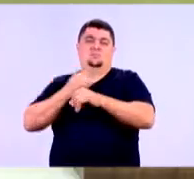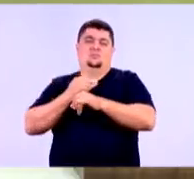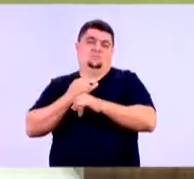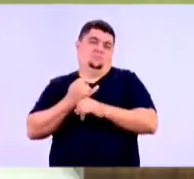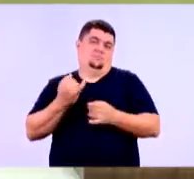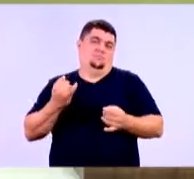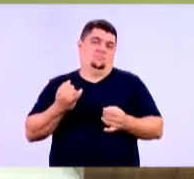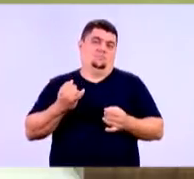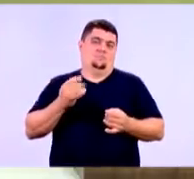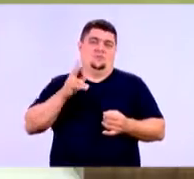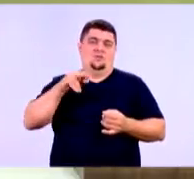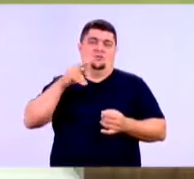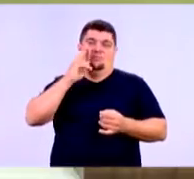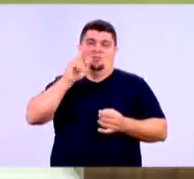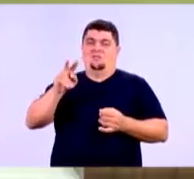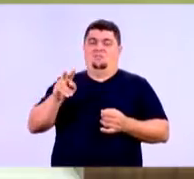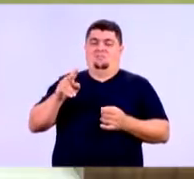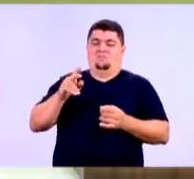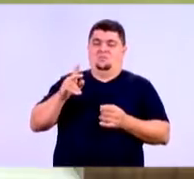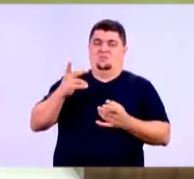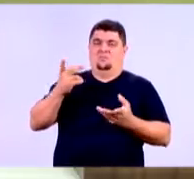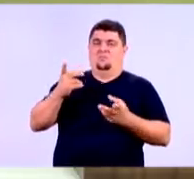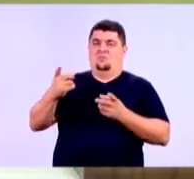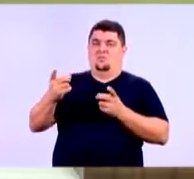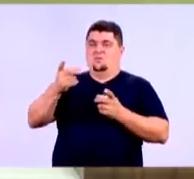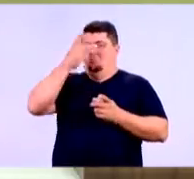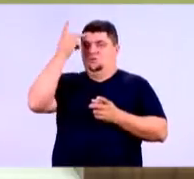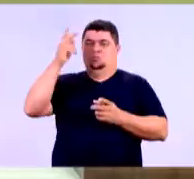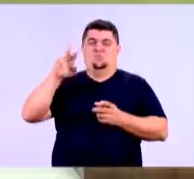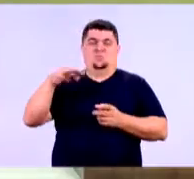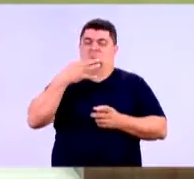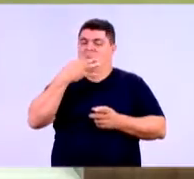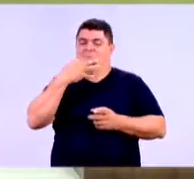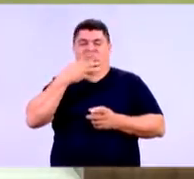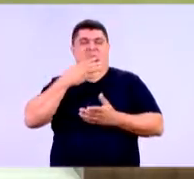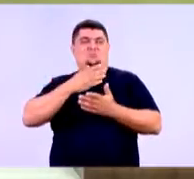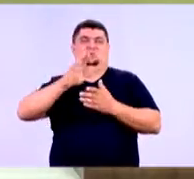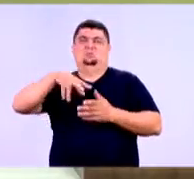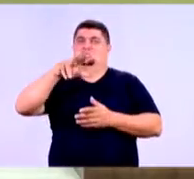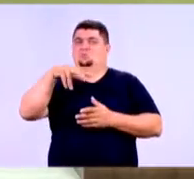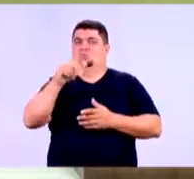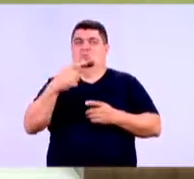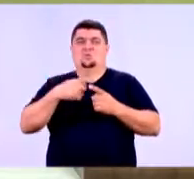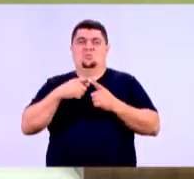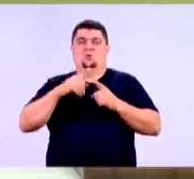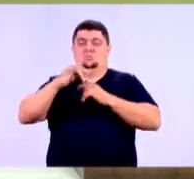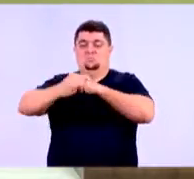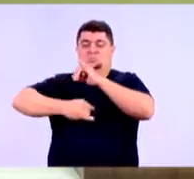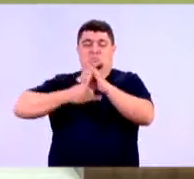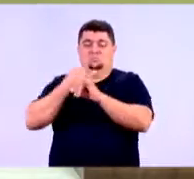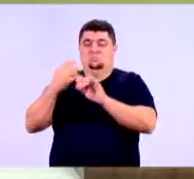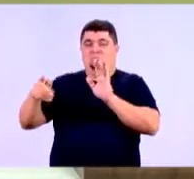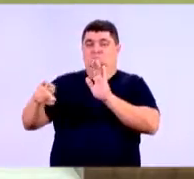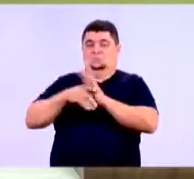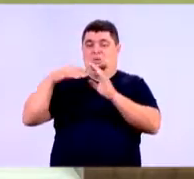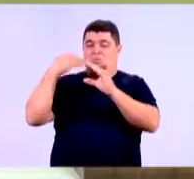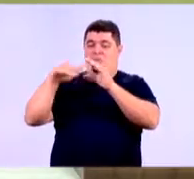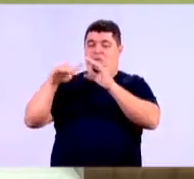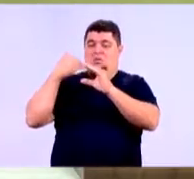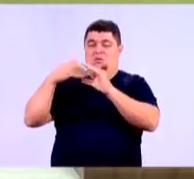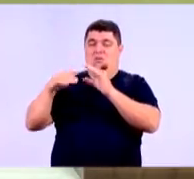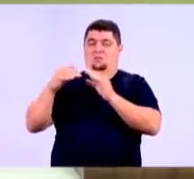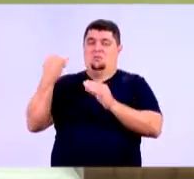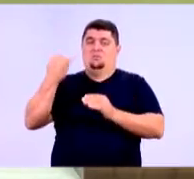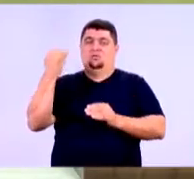você nem vê de quem você está comprando, a pessoa que está vendendo não vai saber também para quem que ela está vendendo, é tudo online. Então, essa parte é muito